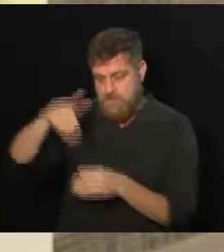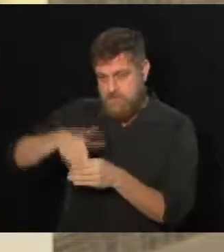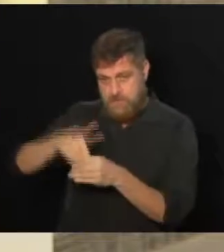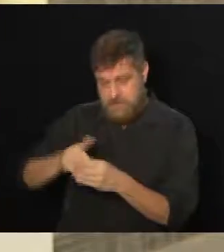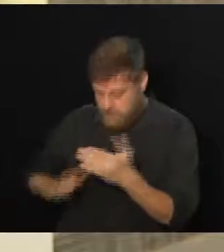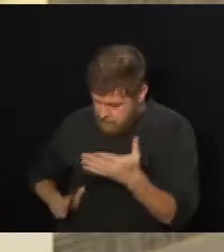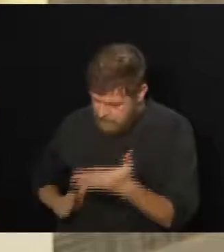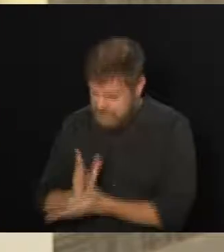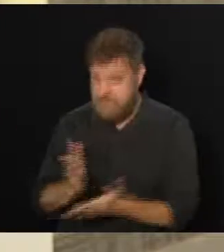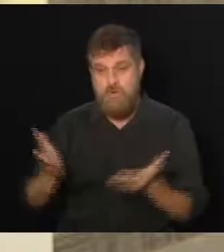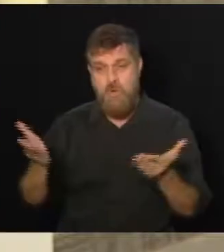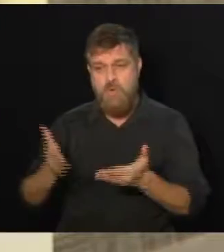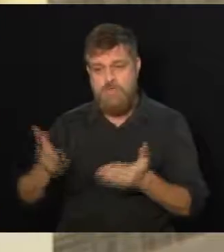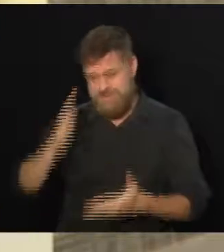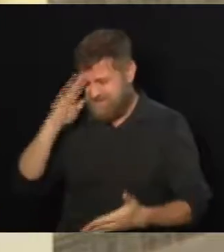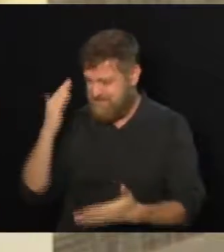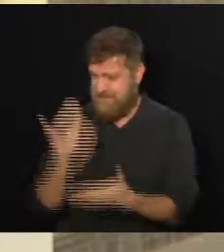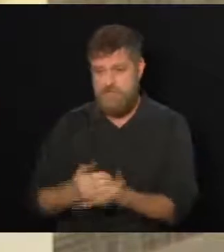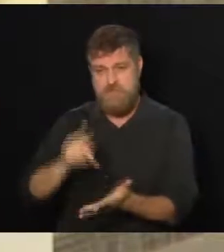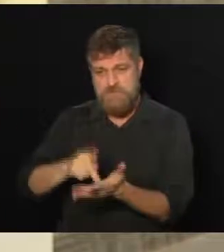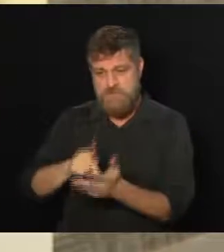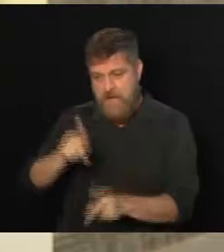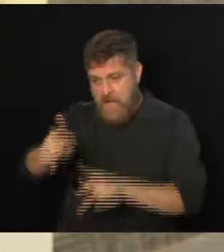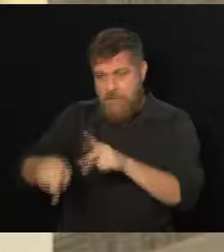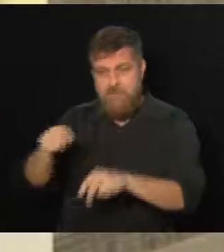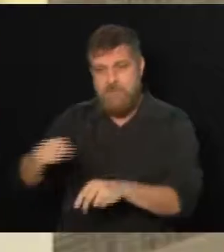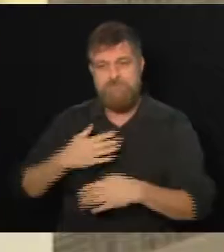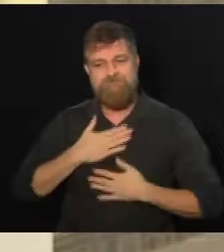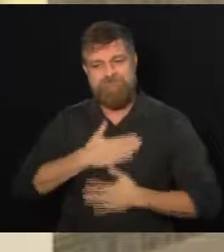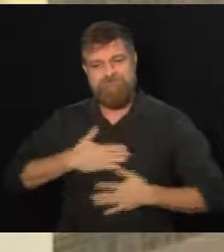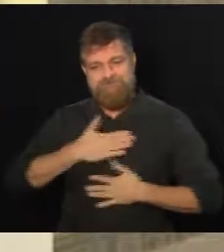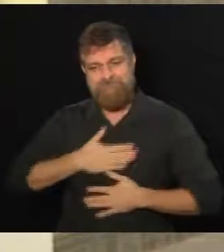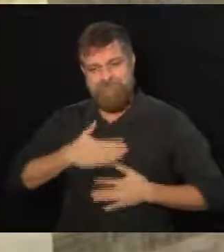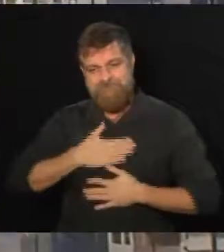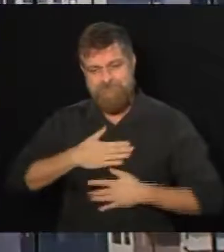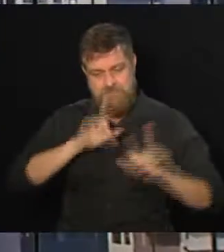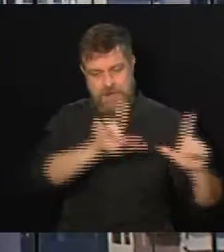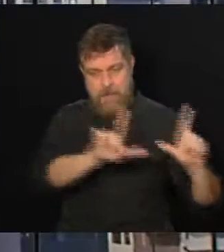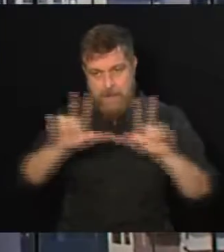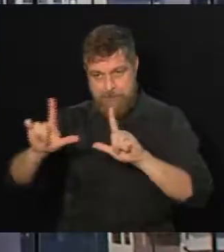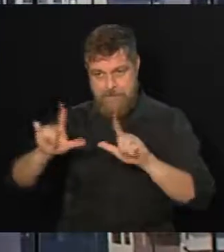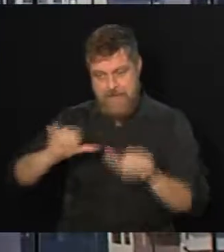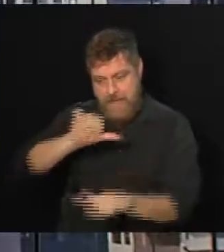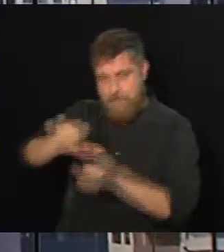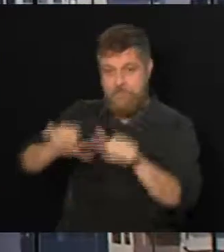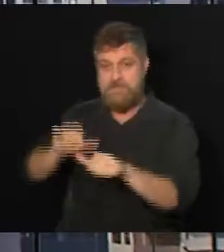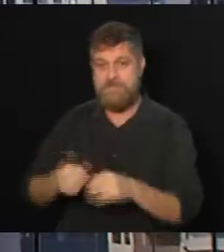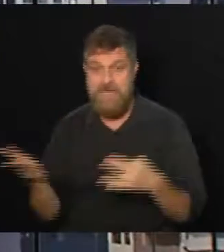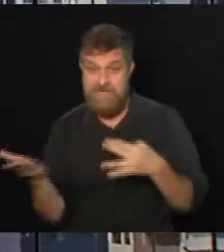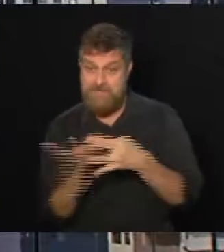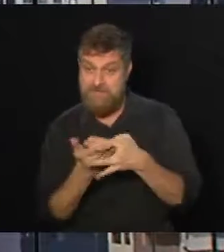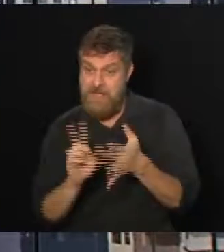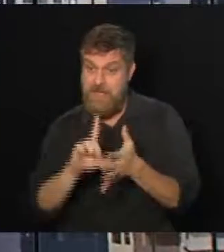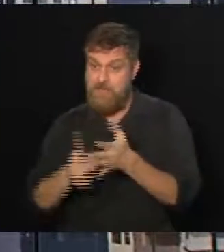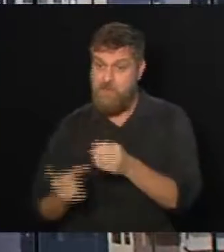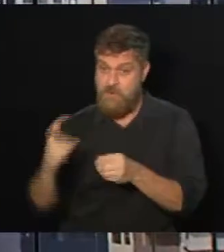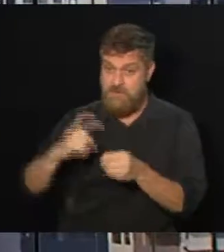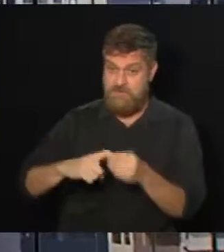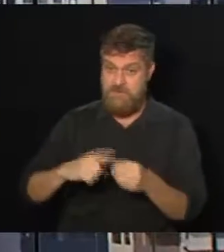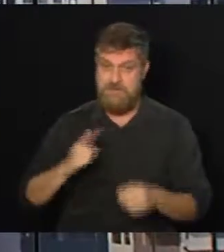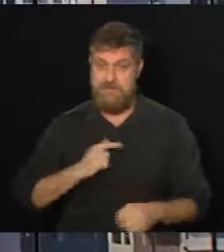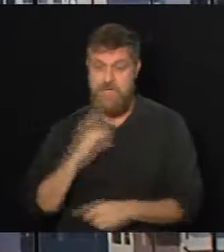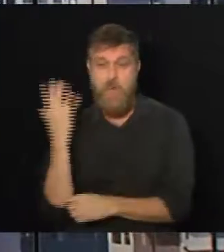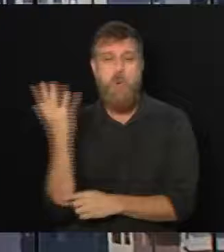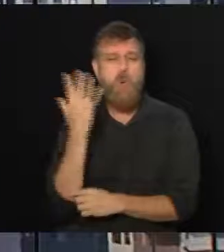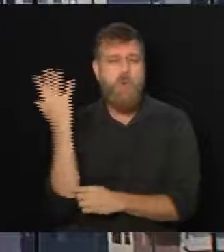sessão de hoje e com certeza toda aquela população ficará muito contente com essas mudanças. Rápido intervalo e na volta, a